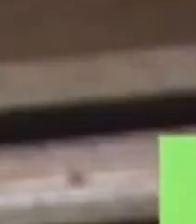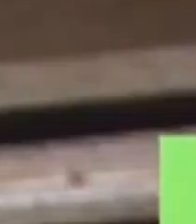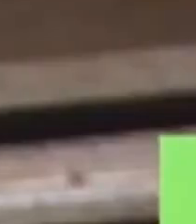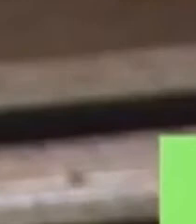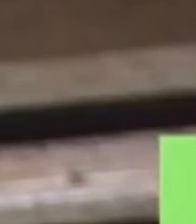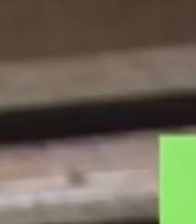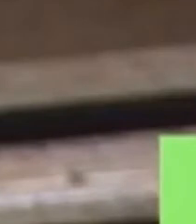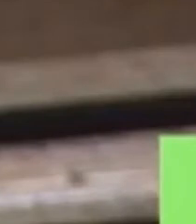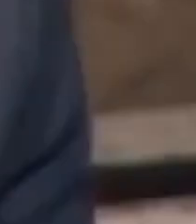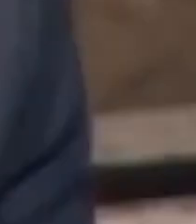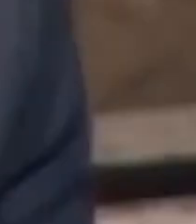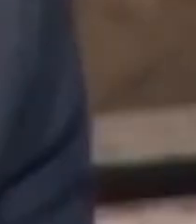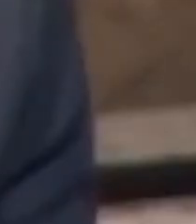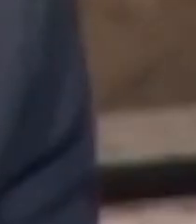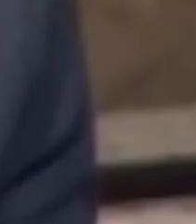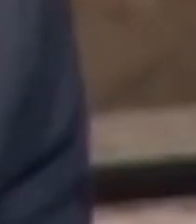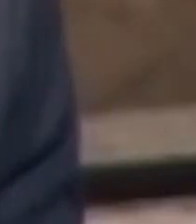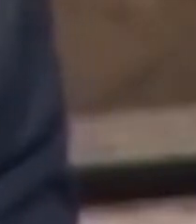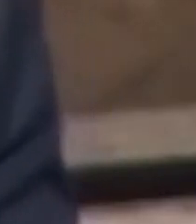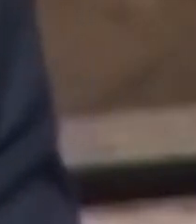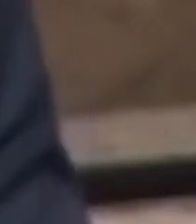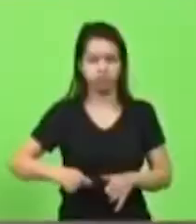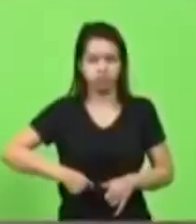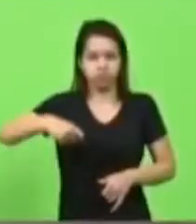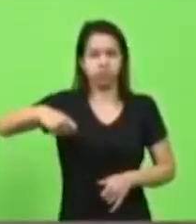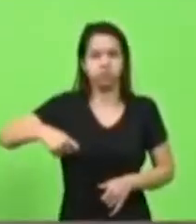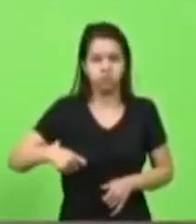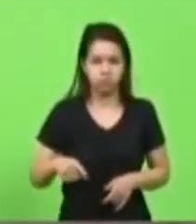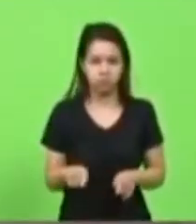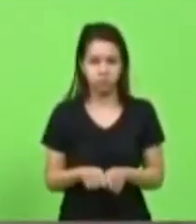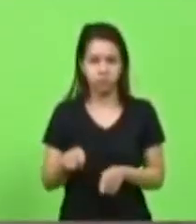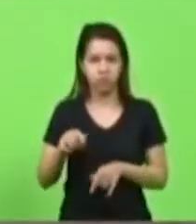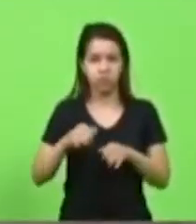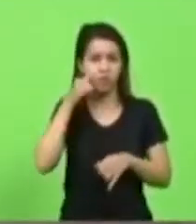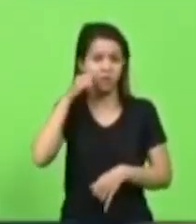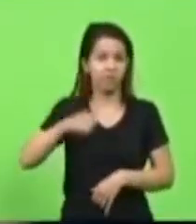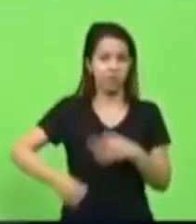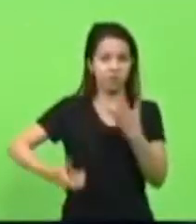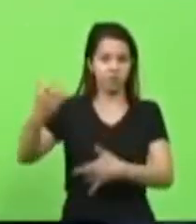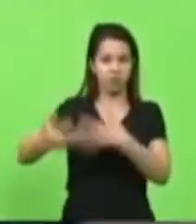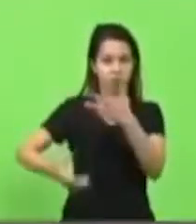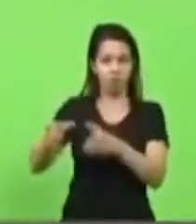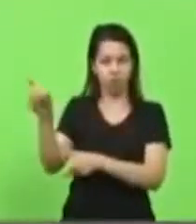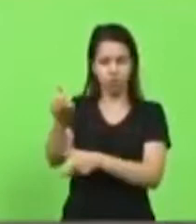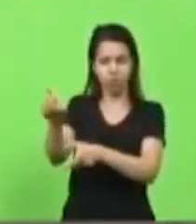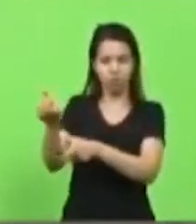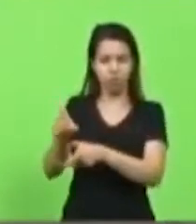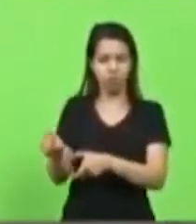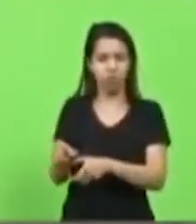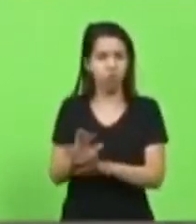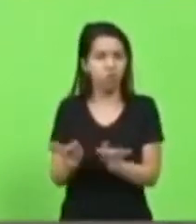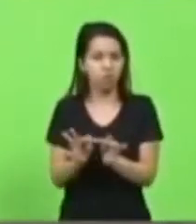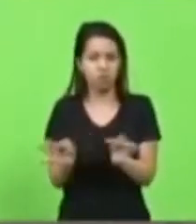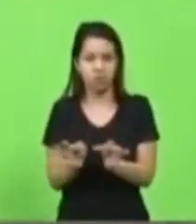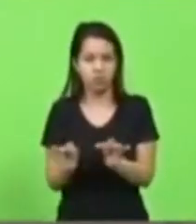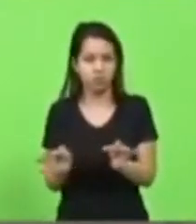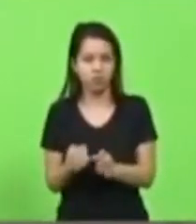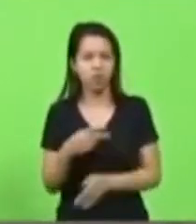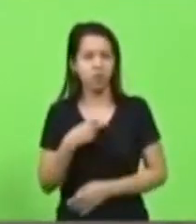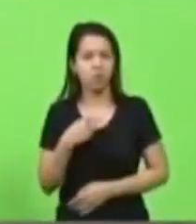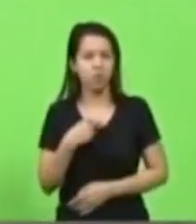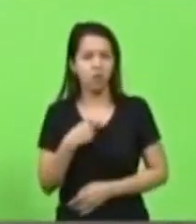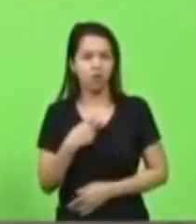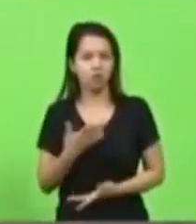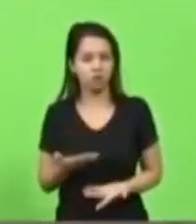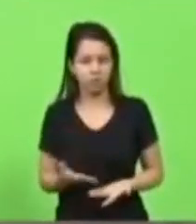incapacitante, granada de efeito moral, equipamento de combate a incêndio. Então, nada demais. E nem isso eles poderiam ter para trabalhar. Está lá no